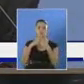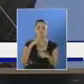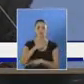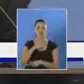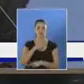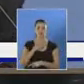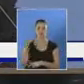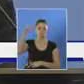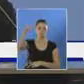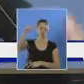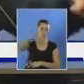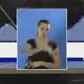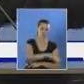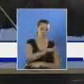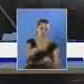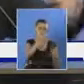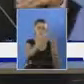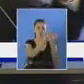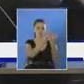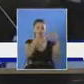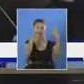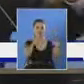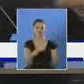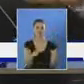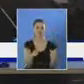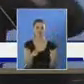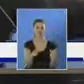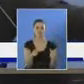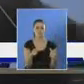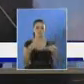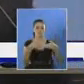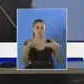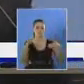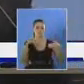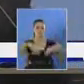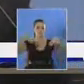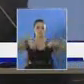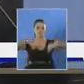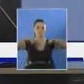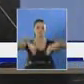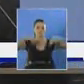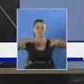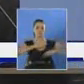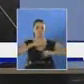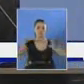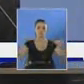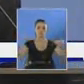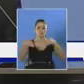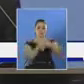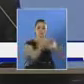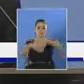aquela descida que leva, infelizmente, ali não há saída, é apenas gramas, à Avenida Kidaban.